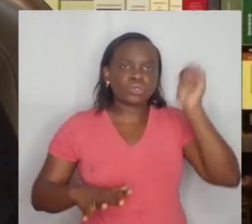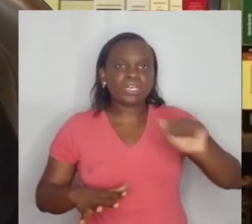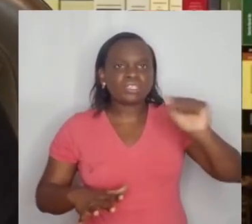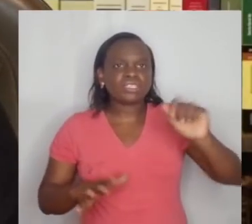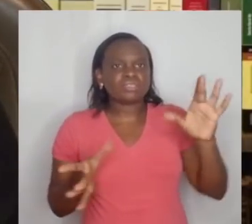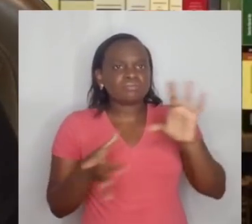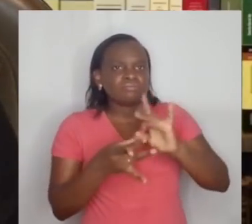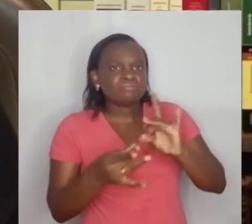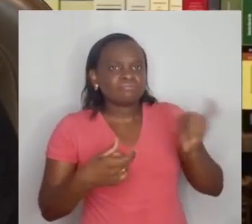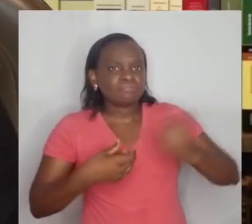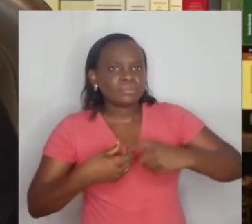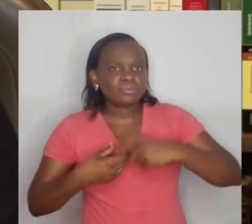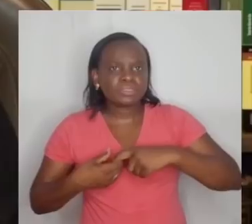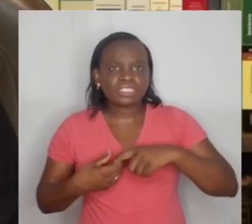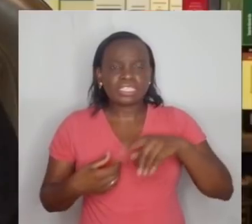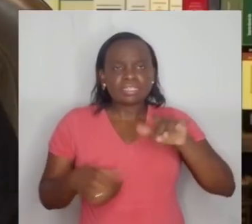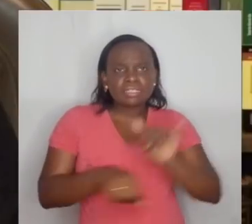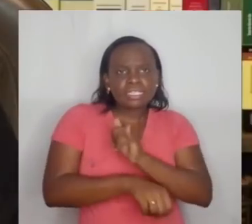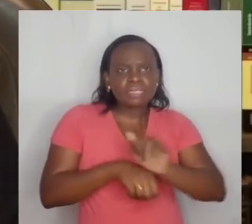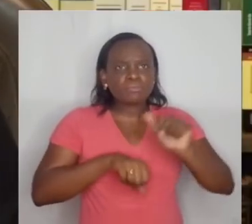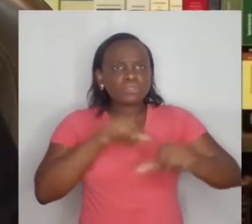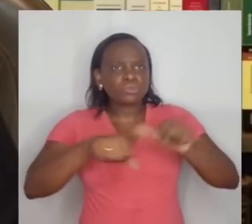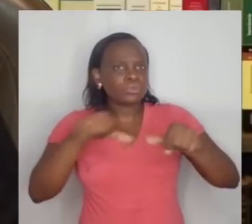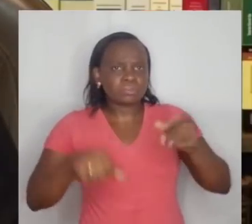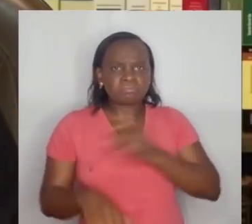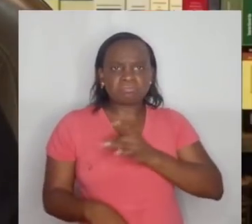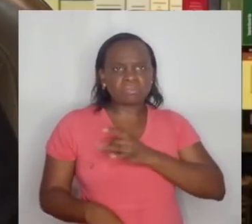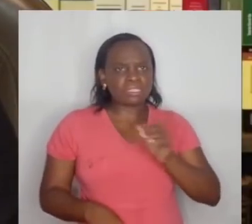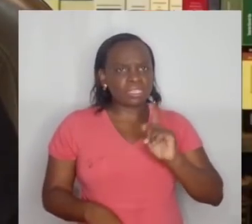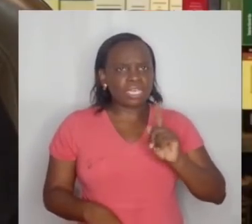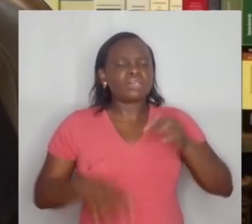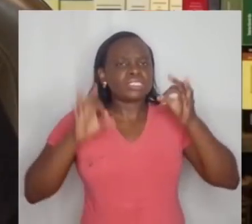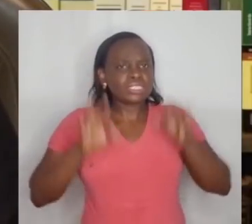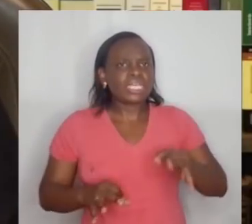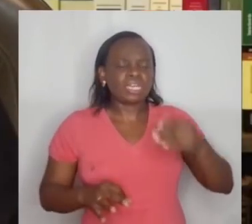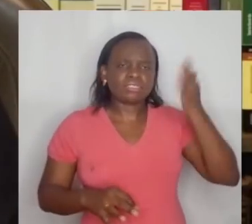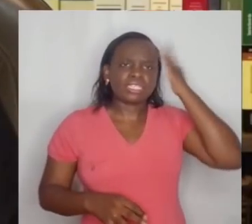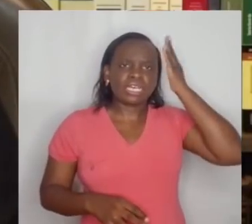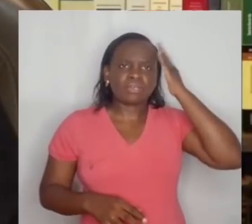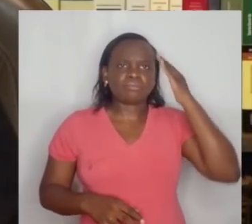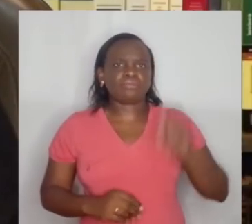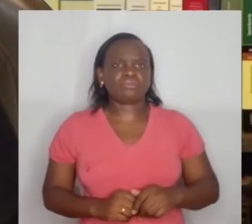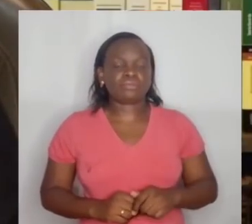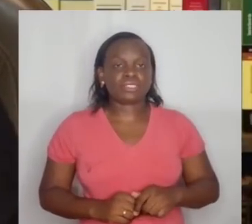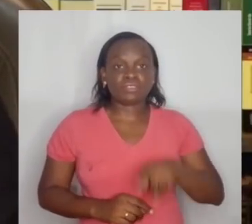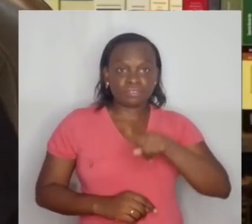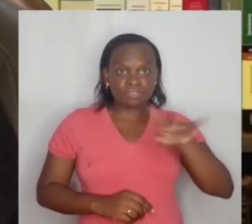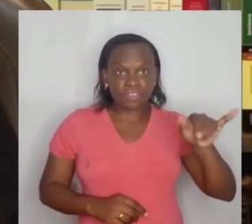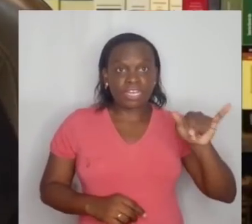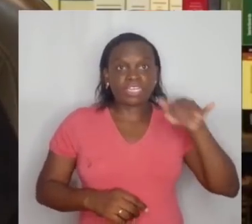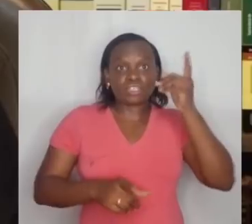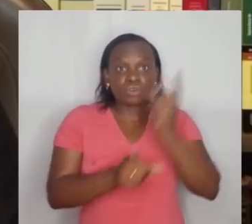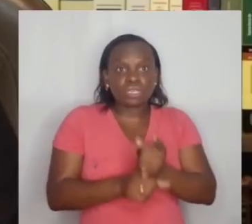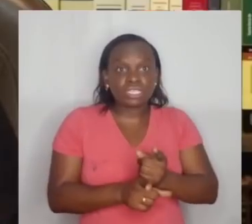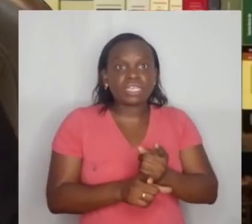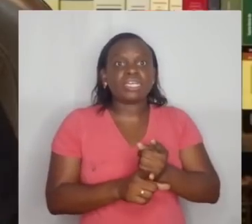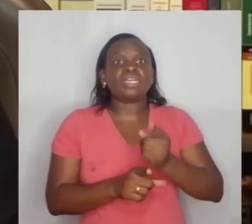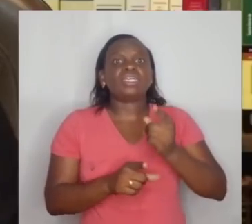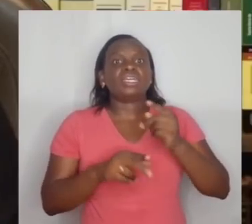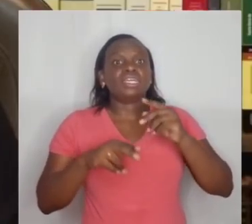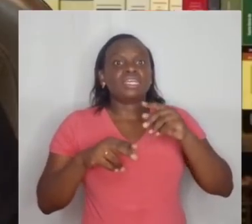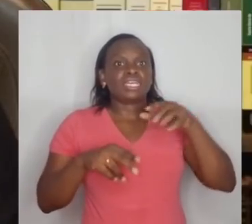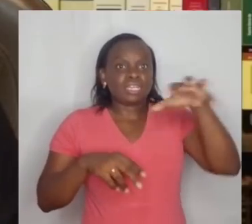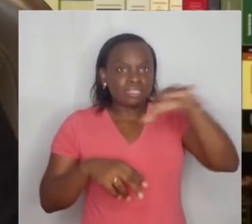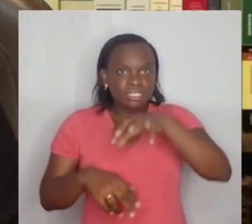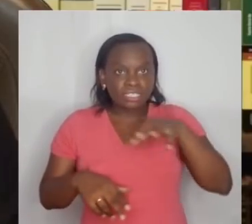os associados e não tem medo de se reinventar, porque tem certeza dos seus princípios. Você vai encontrar em cada